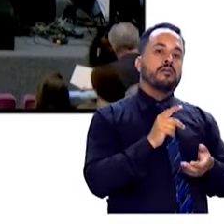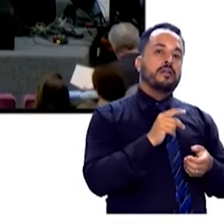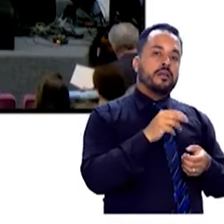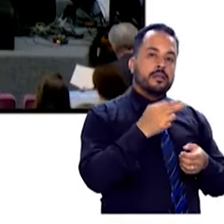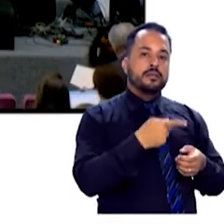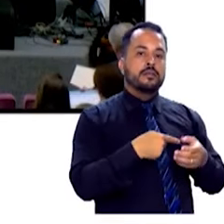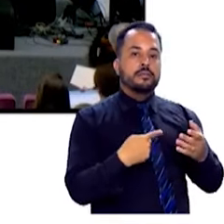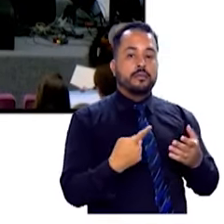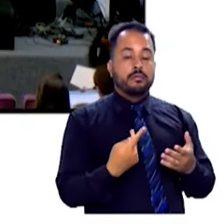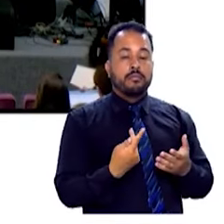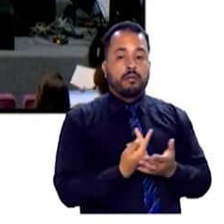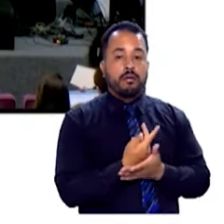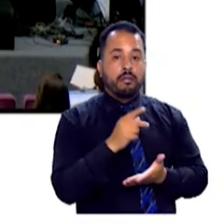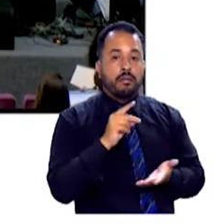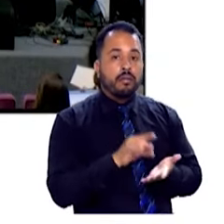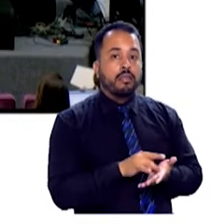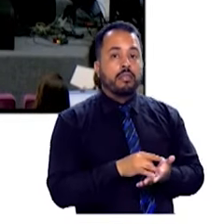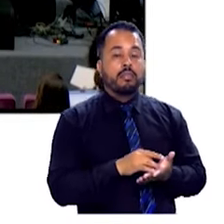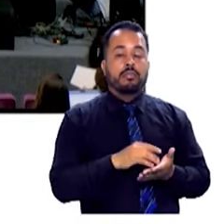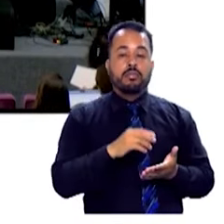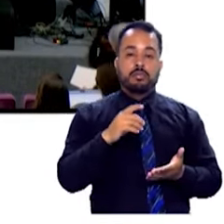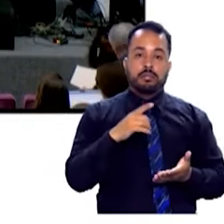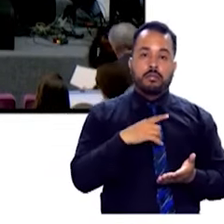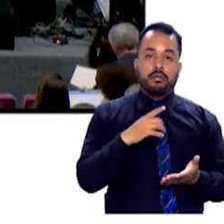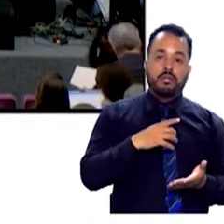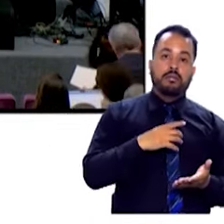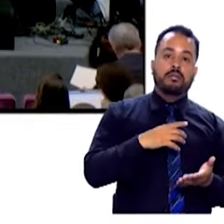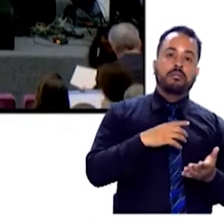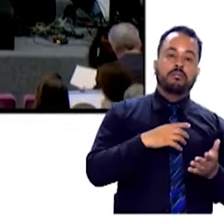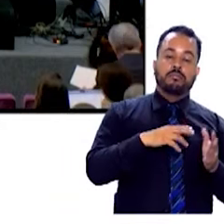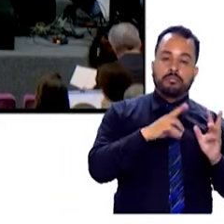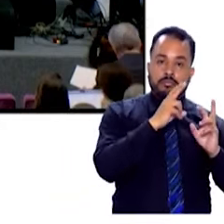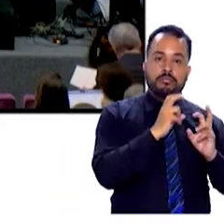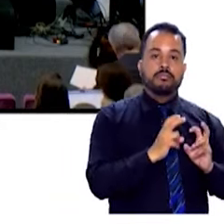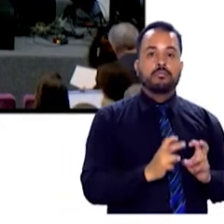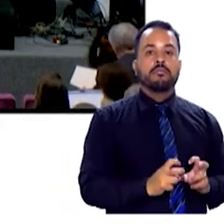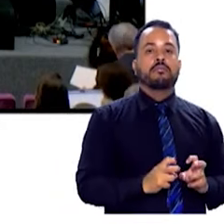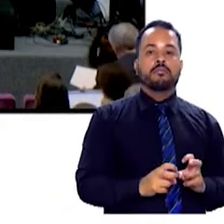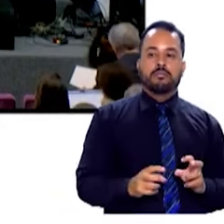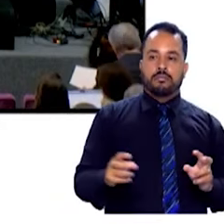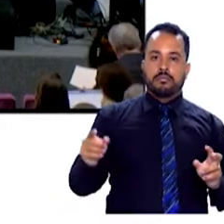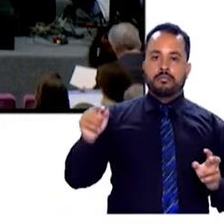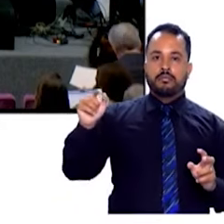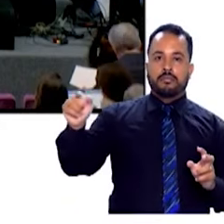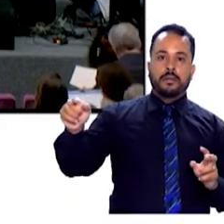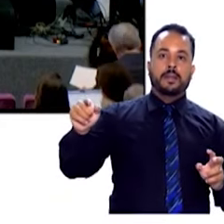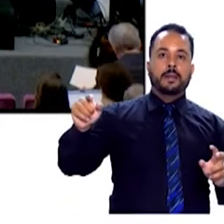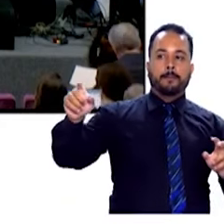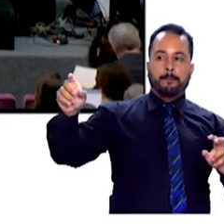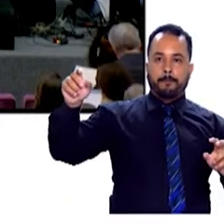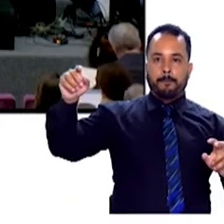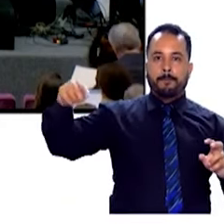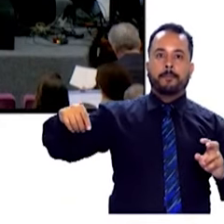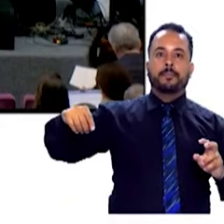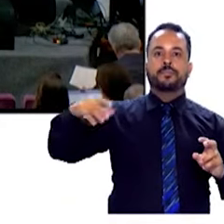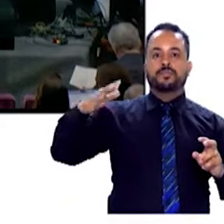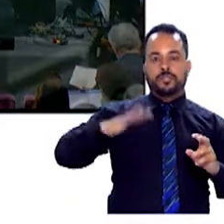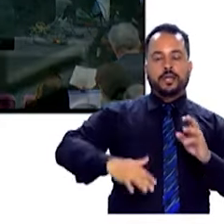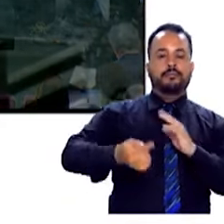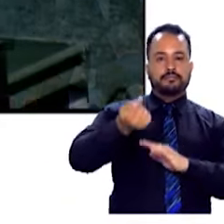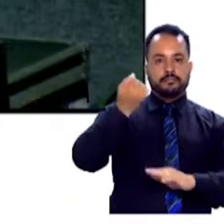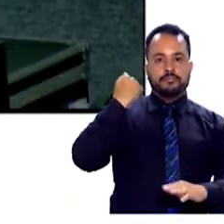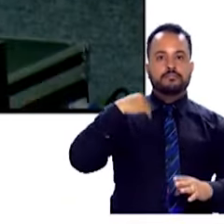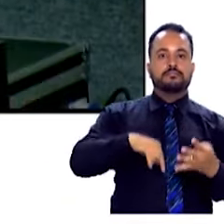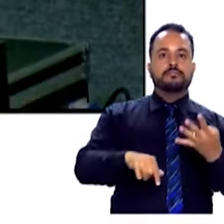concreto agora tem os mesmos Fatos e se o meu caso tem os mesmos fatos materiais do caso que já foi decidido de maneira